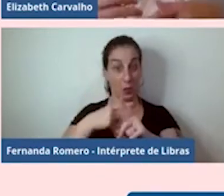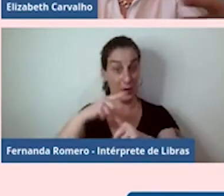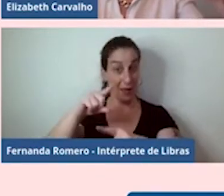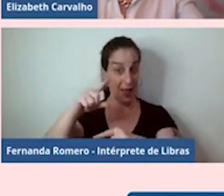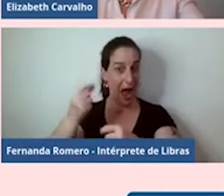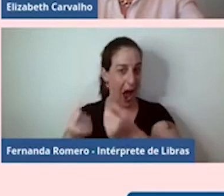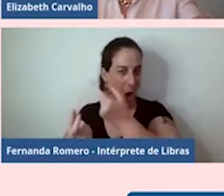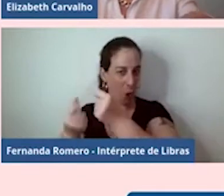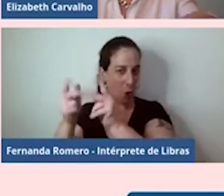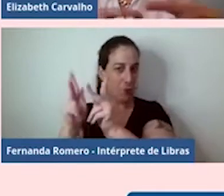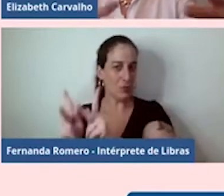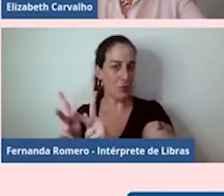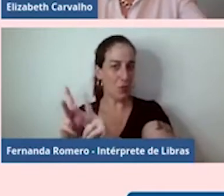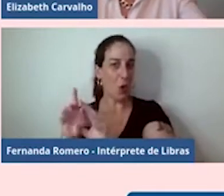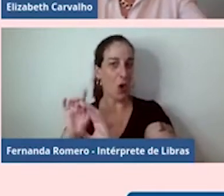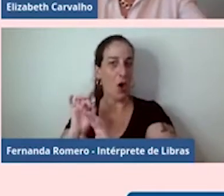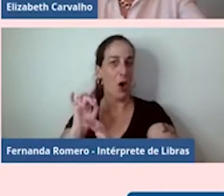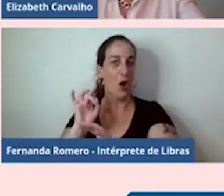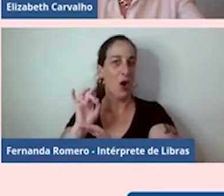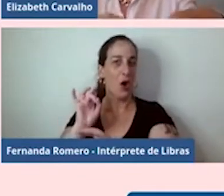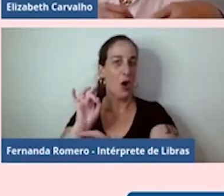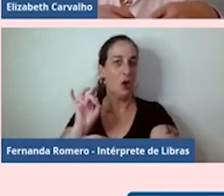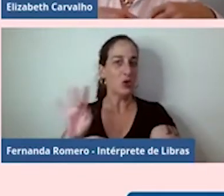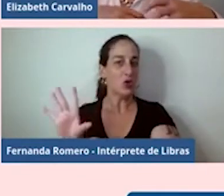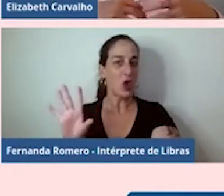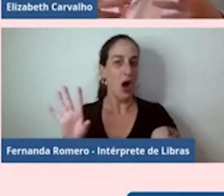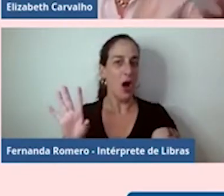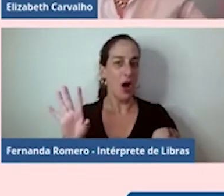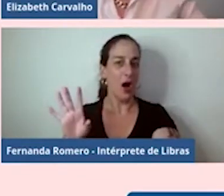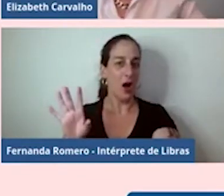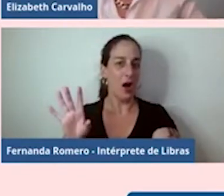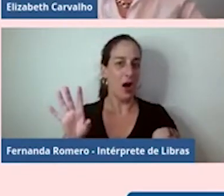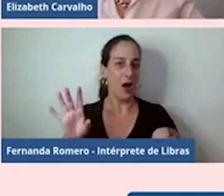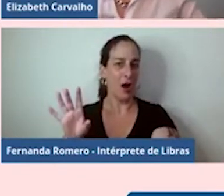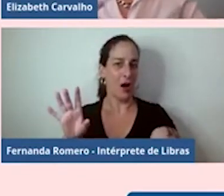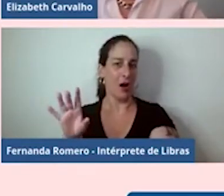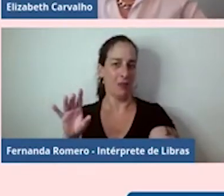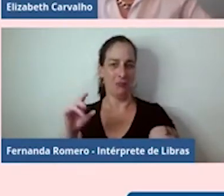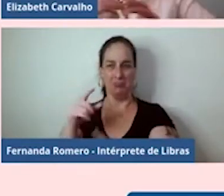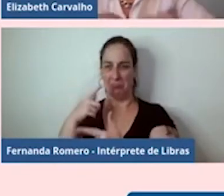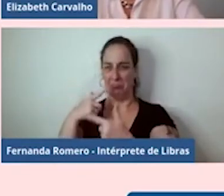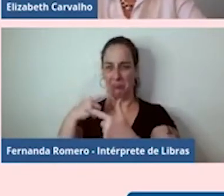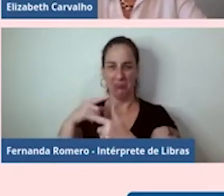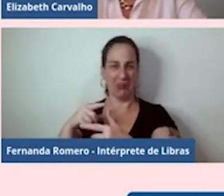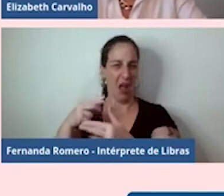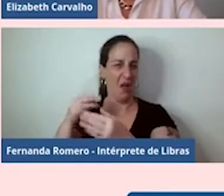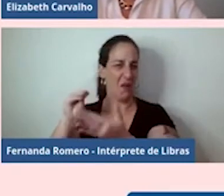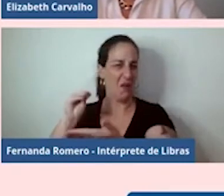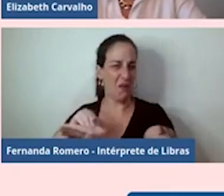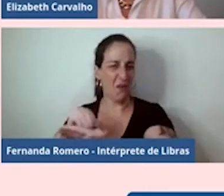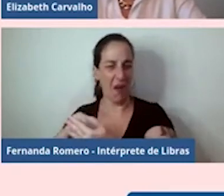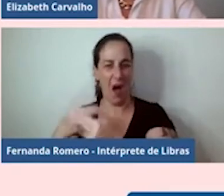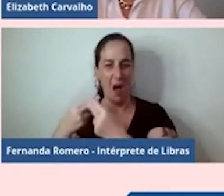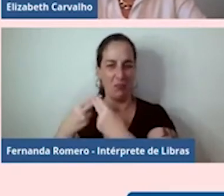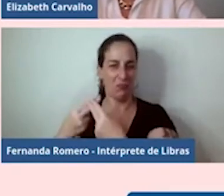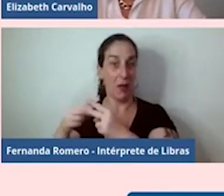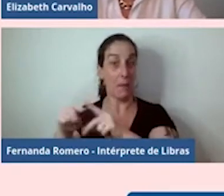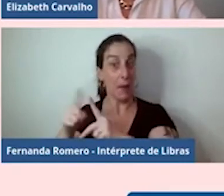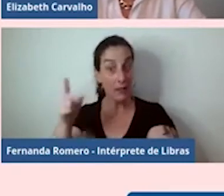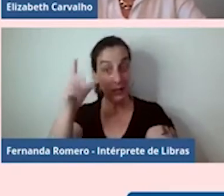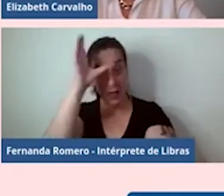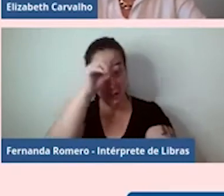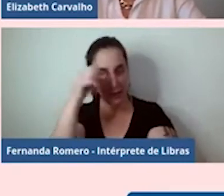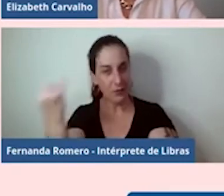pessoas só recrudesceu, né, o radicalismo, a intolerância, né? Mas aprendeu que é